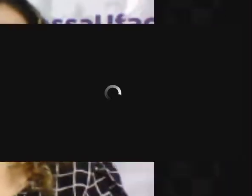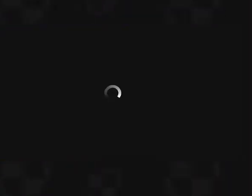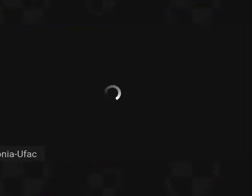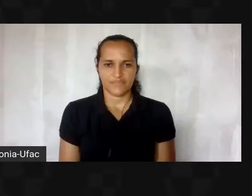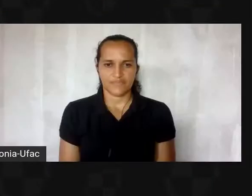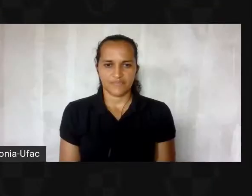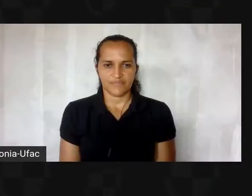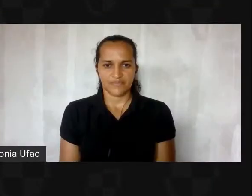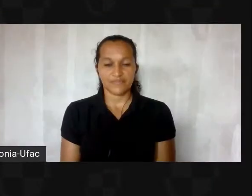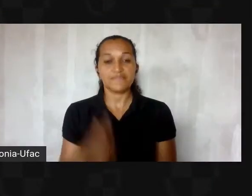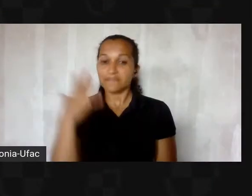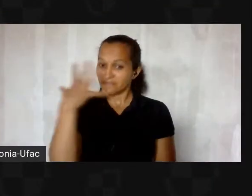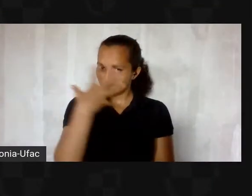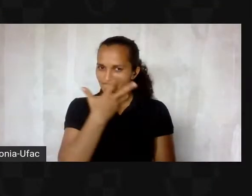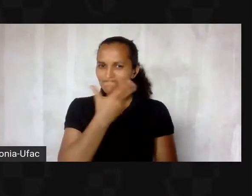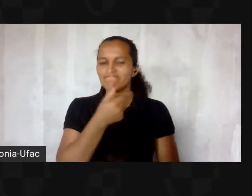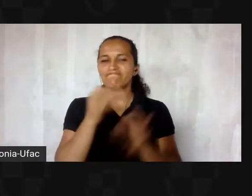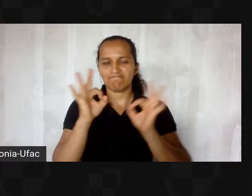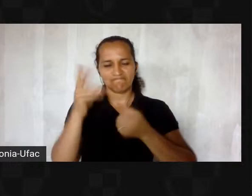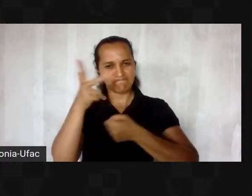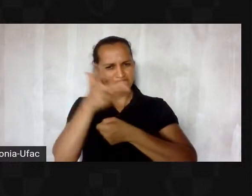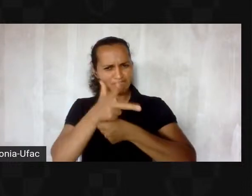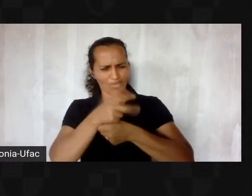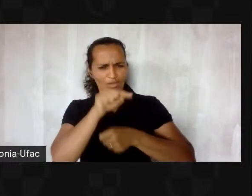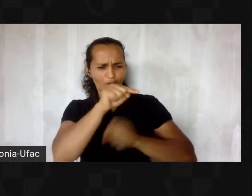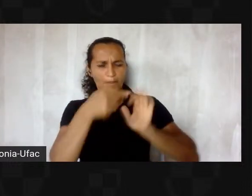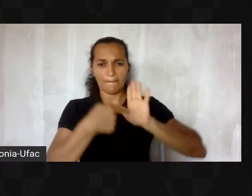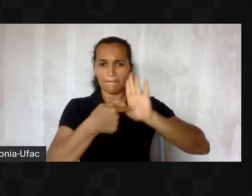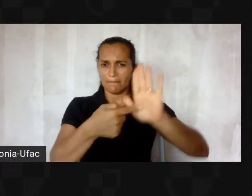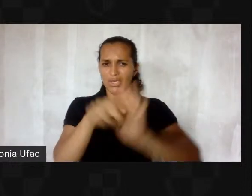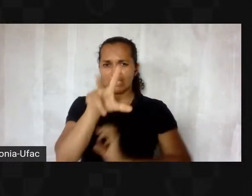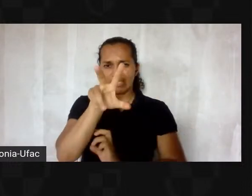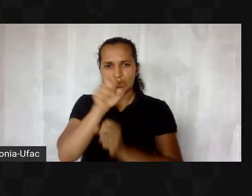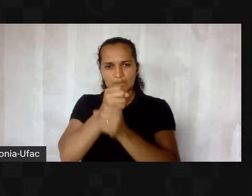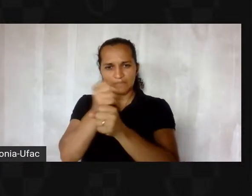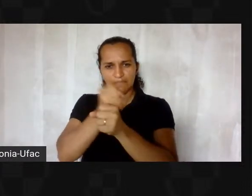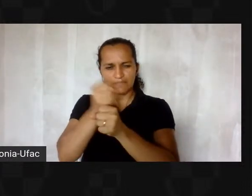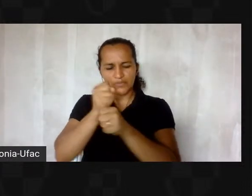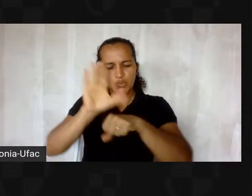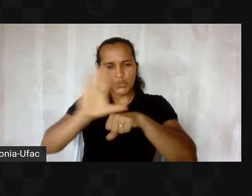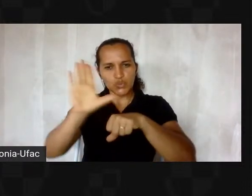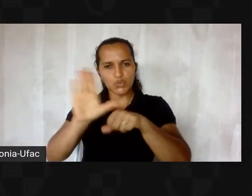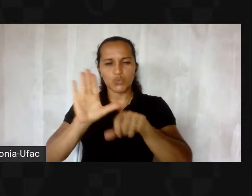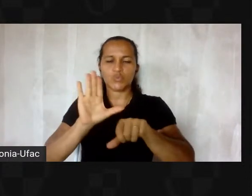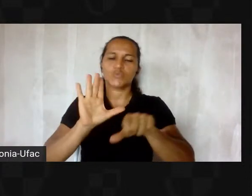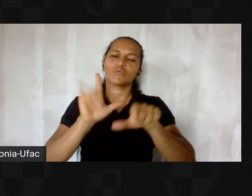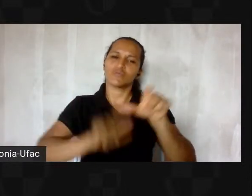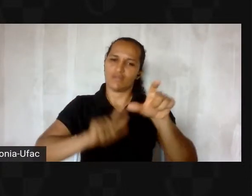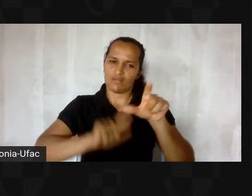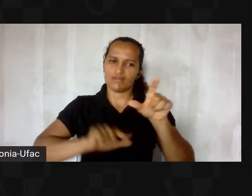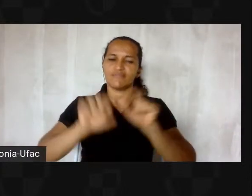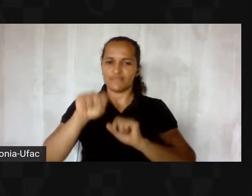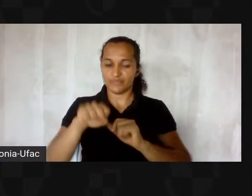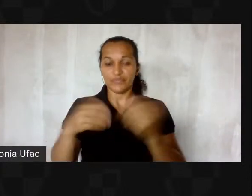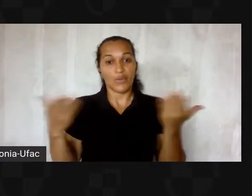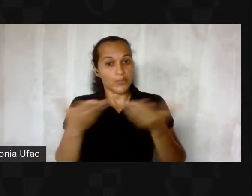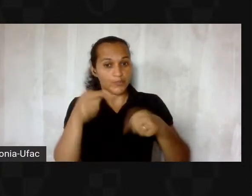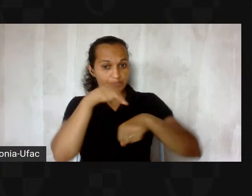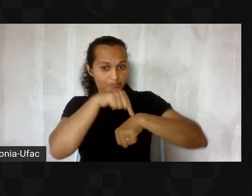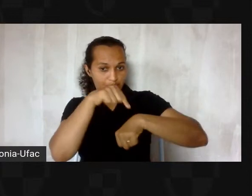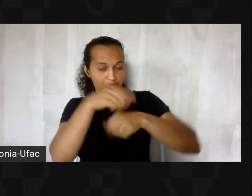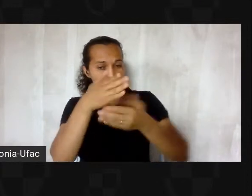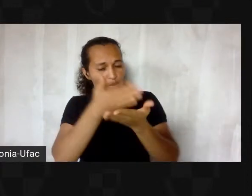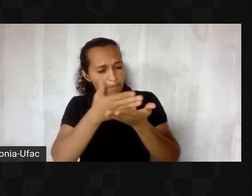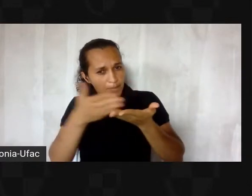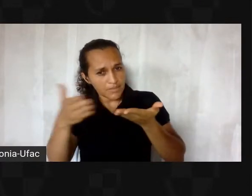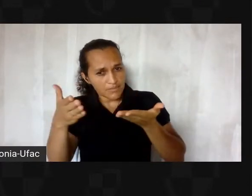Que lindo vídeo aí que retrata os 50 anos do curso de letras. Neste momento, daremos